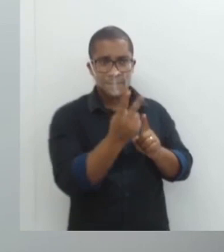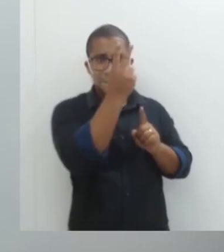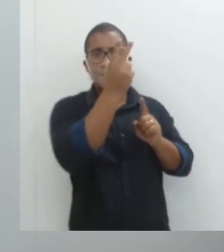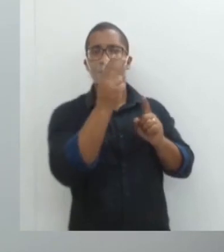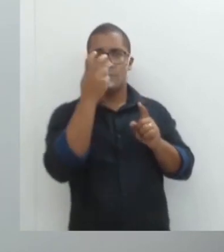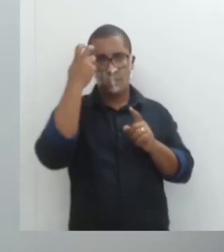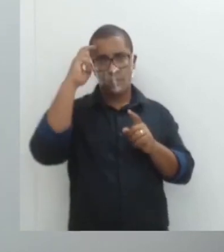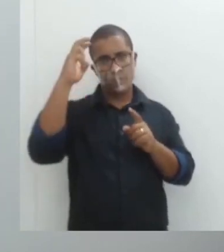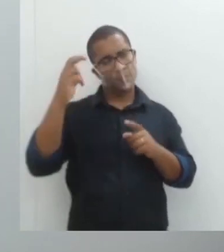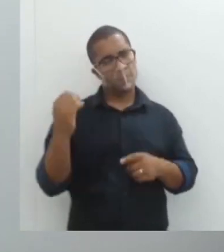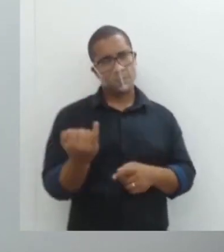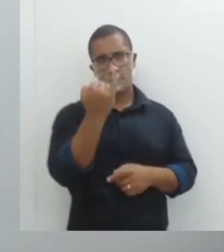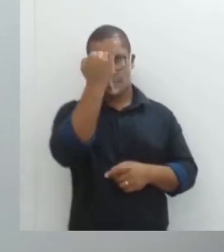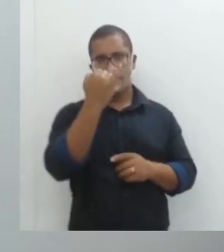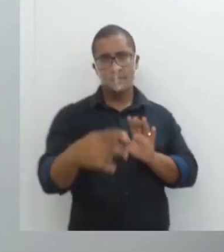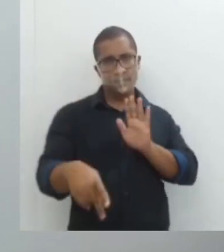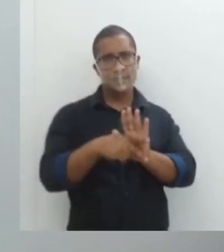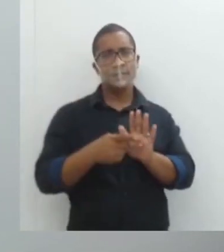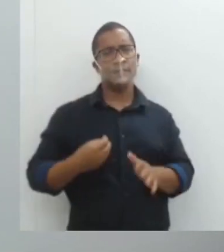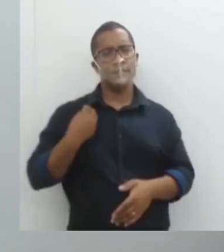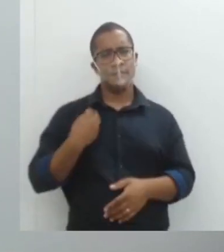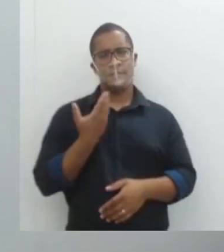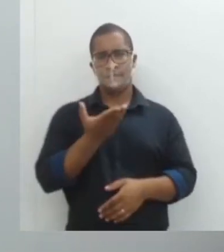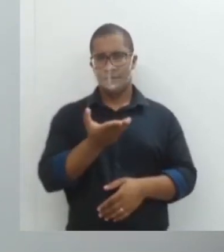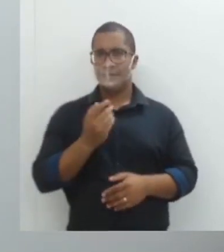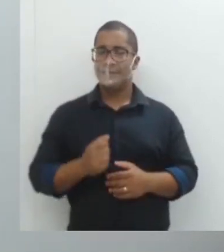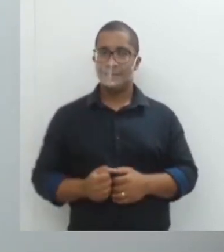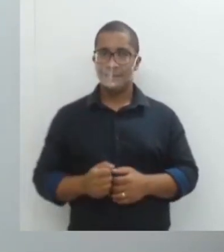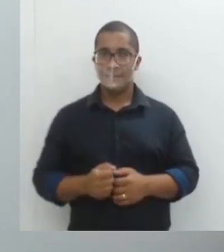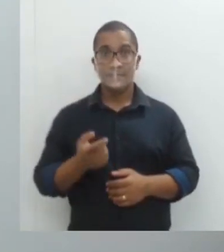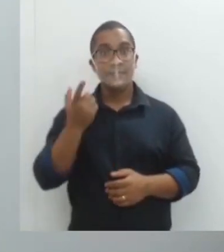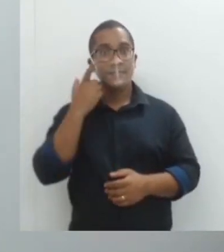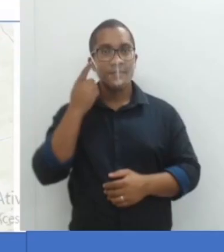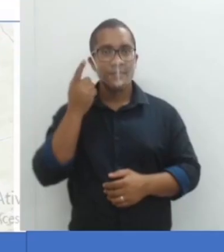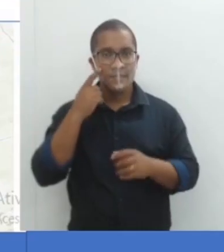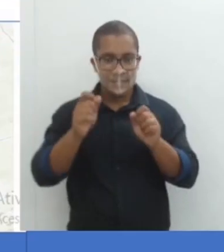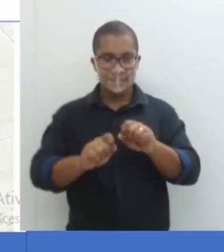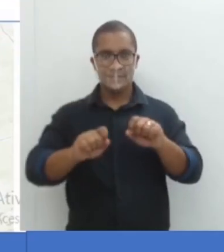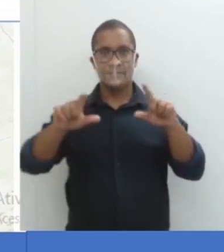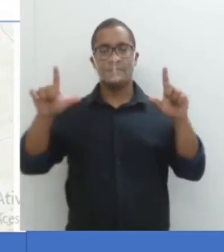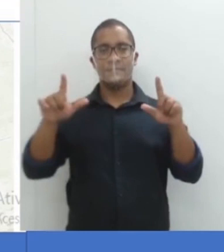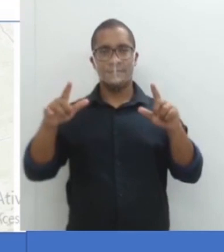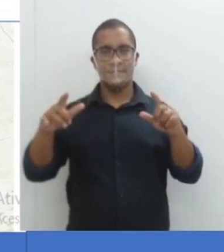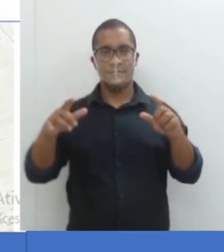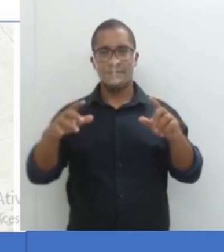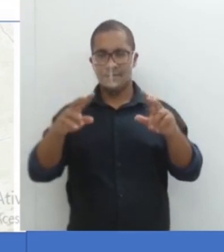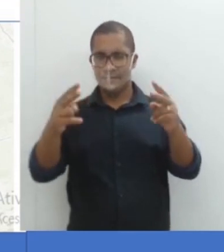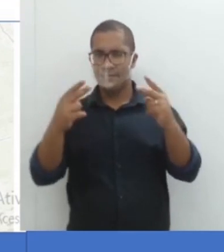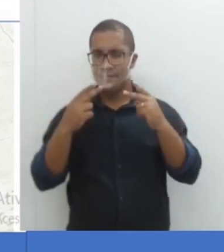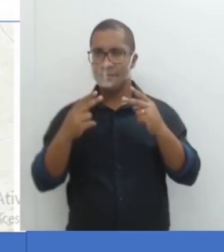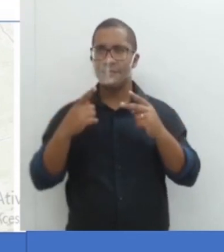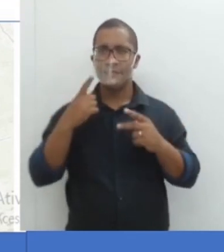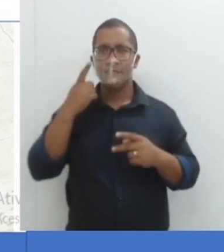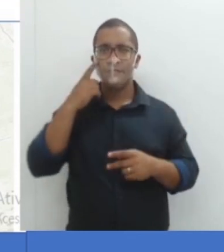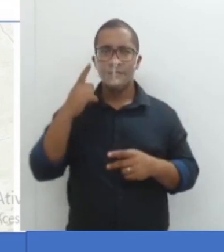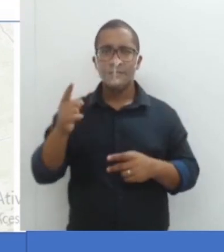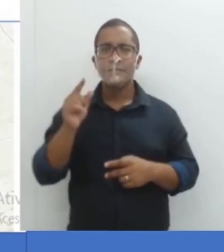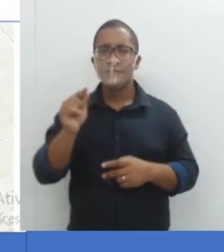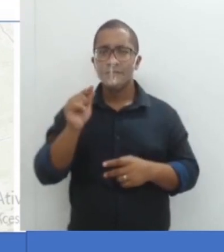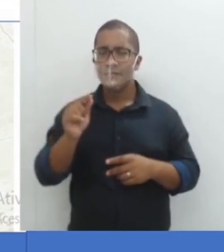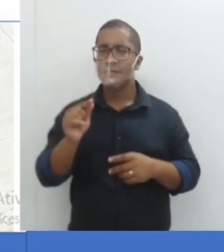cultura que presente está, tá bom? Vem para mim com a tela que a gente vai ver também aqui, ó,